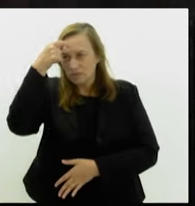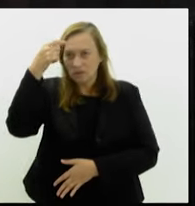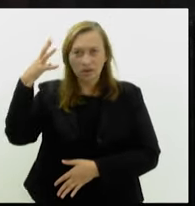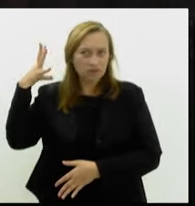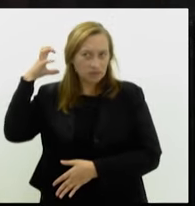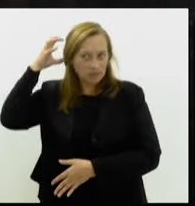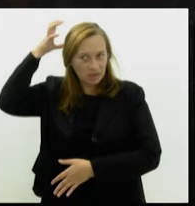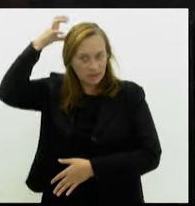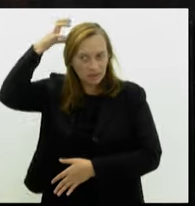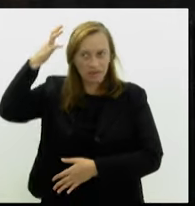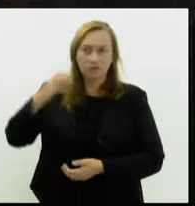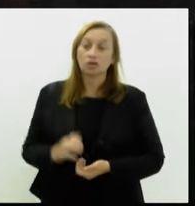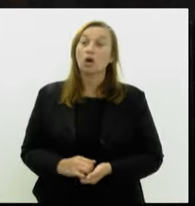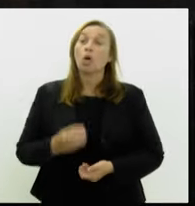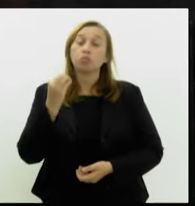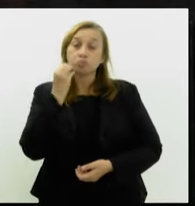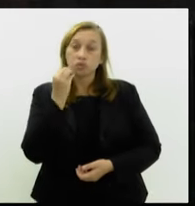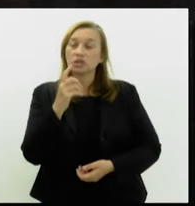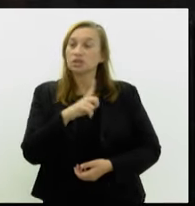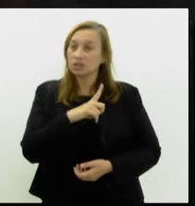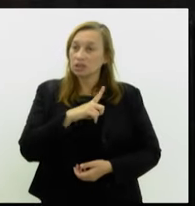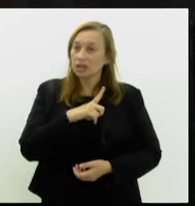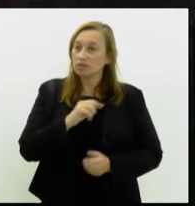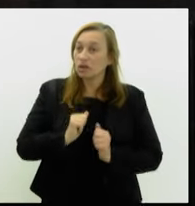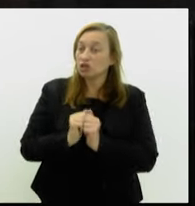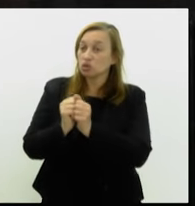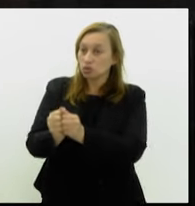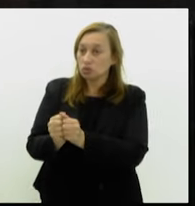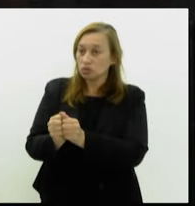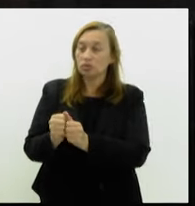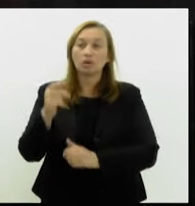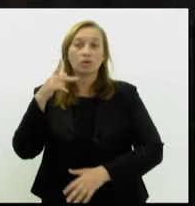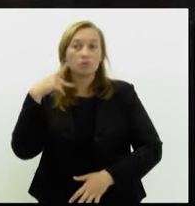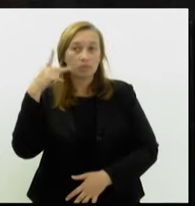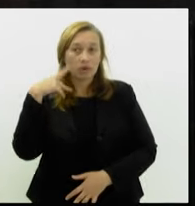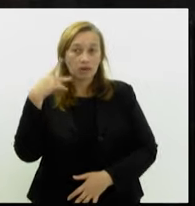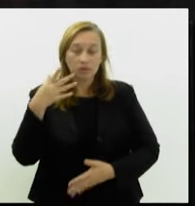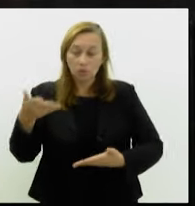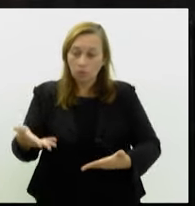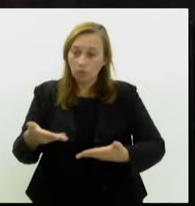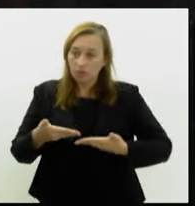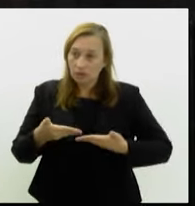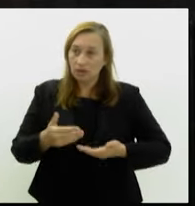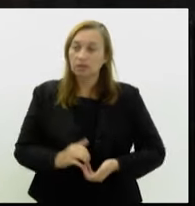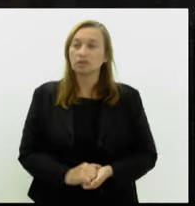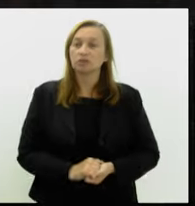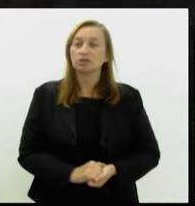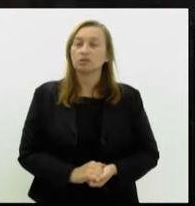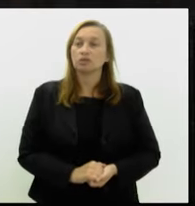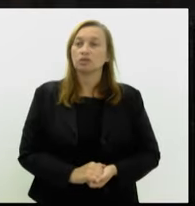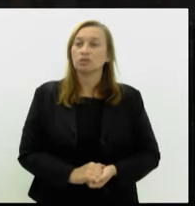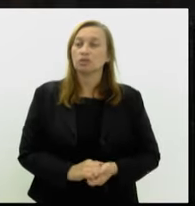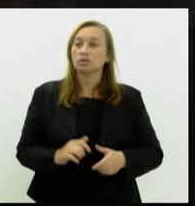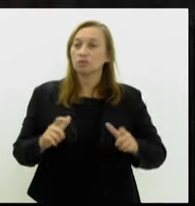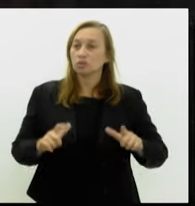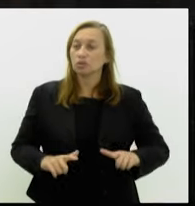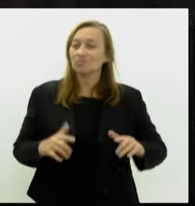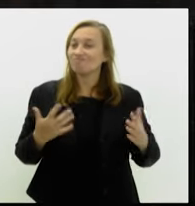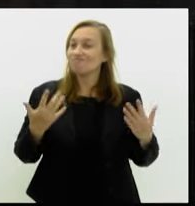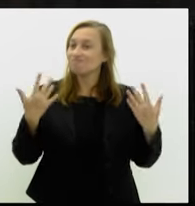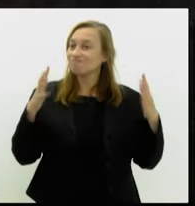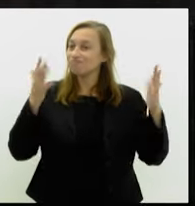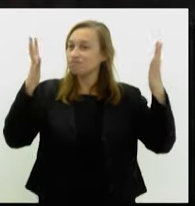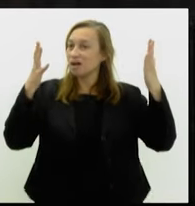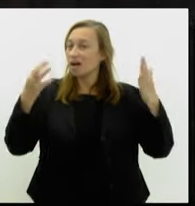Marielle Franco. Eu tive a oportunidade de participar como parlamentar convidada no espaço que celebrava